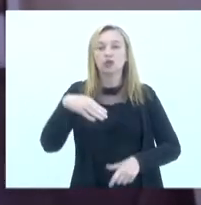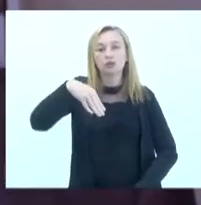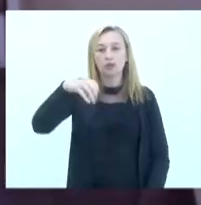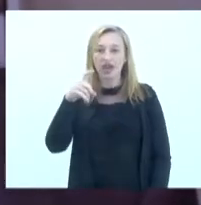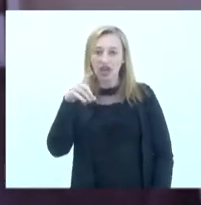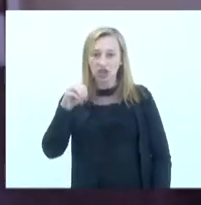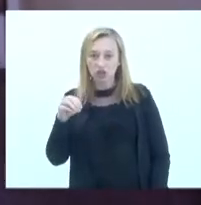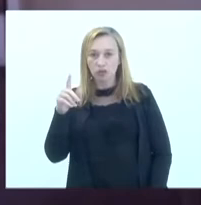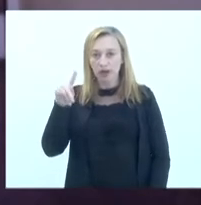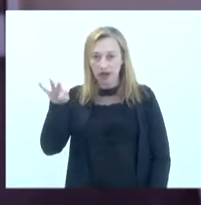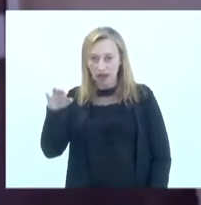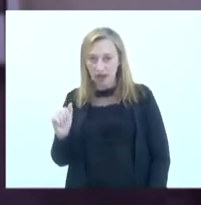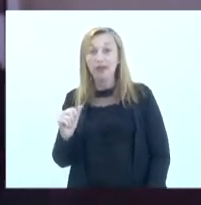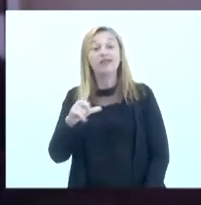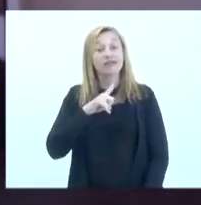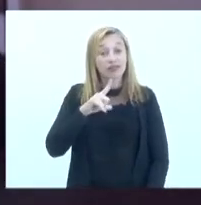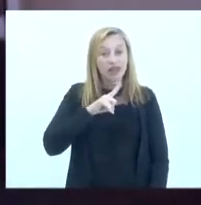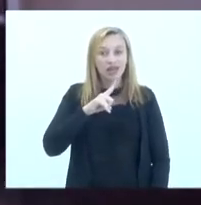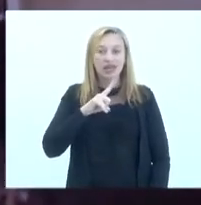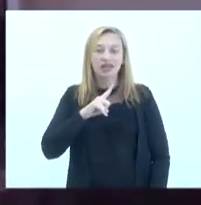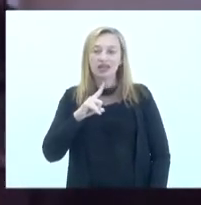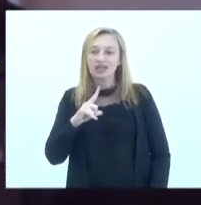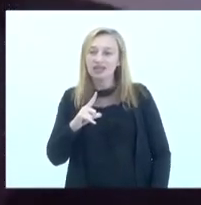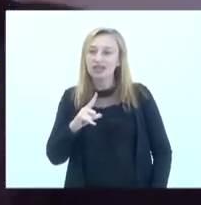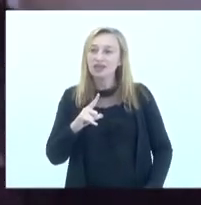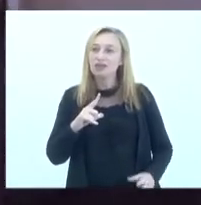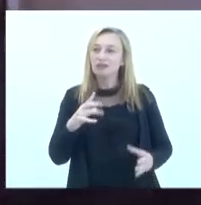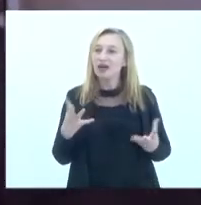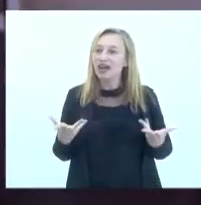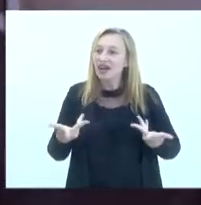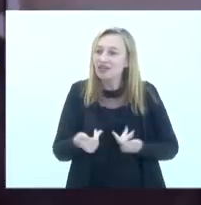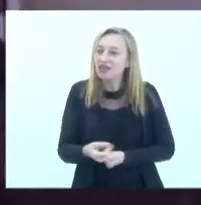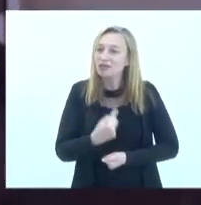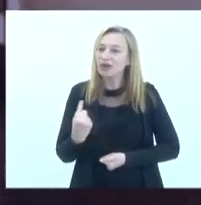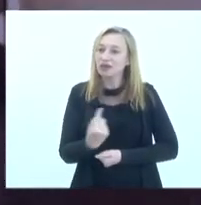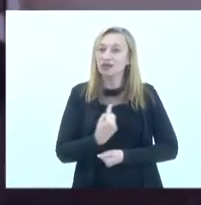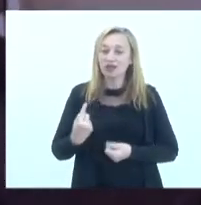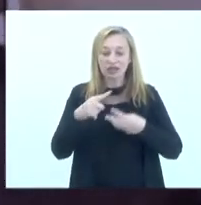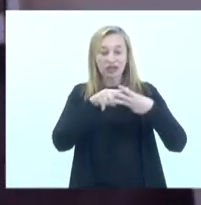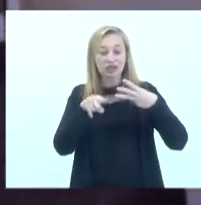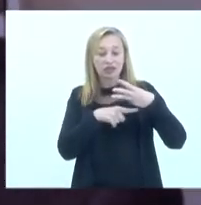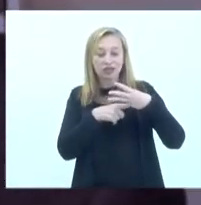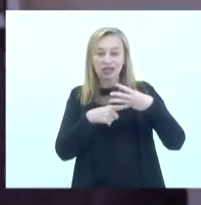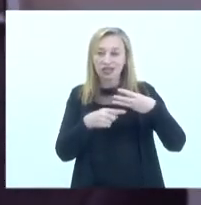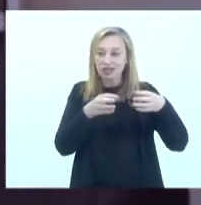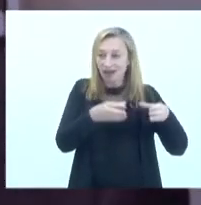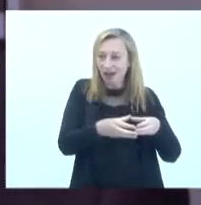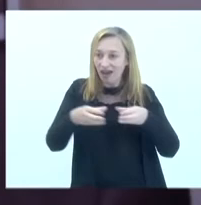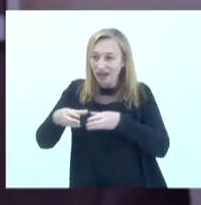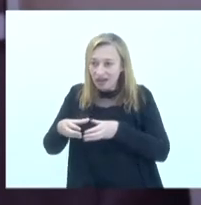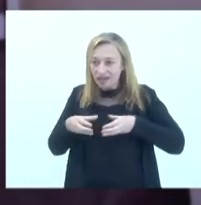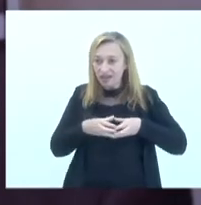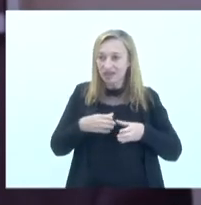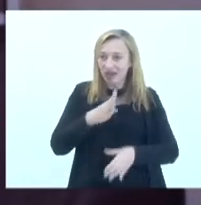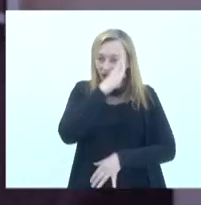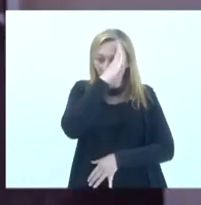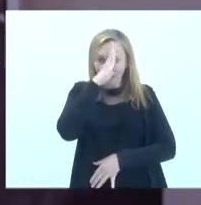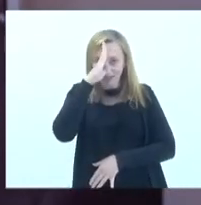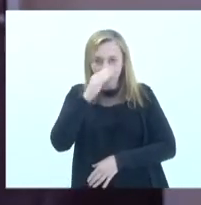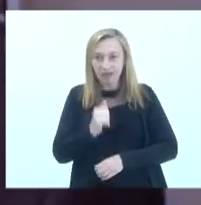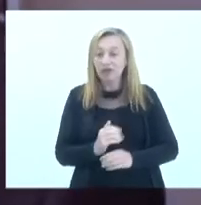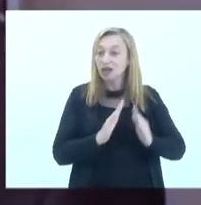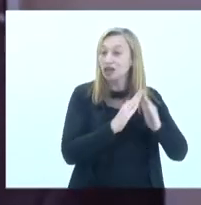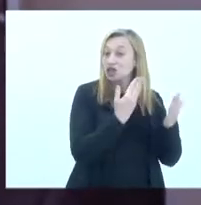tem essa joia para nós da universidade, que são 3 unidades acadêmicas, da Escola